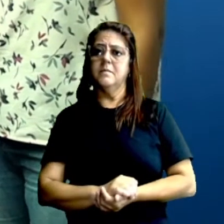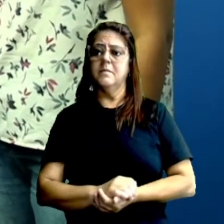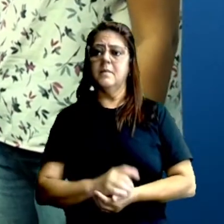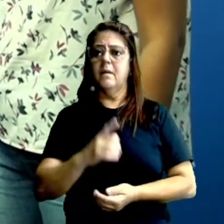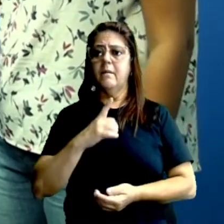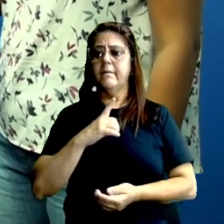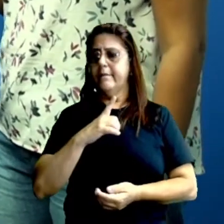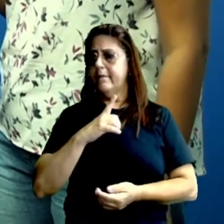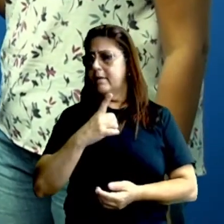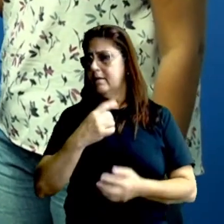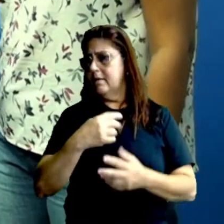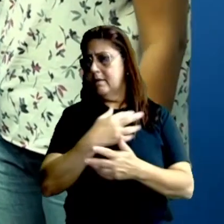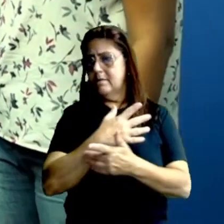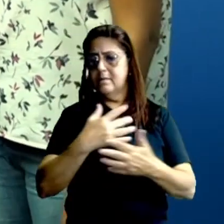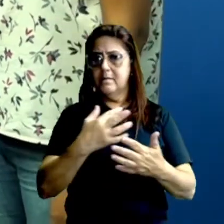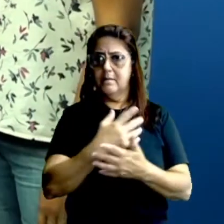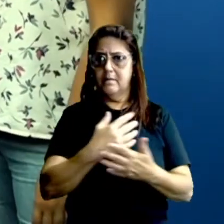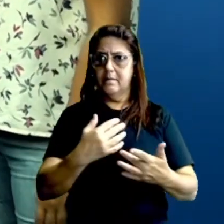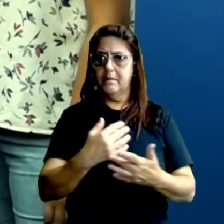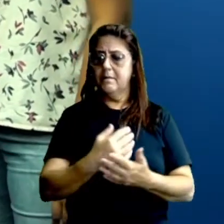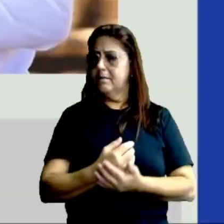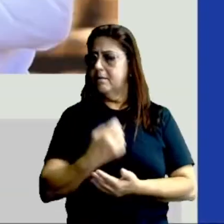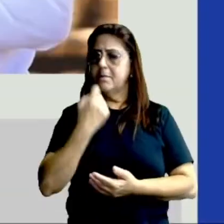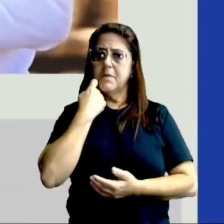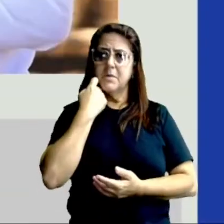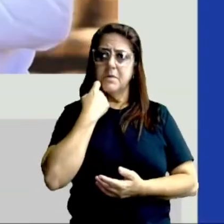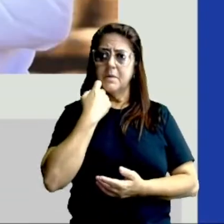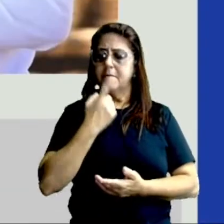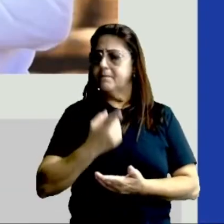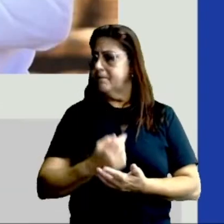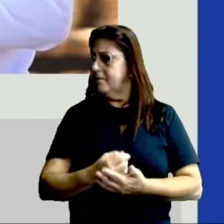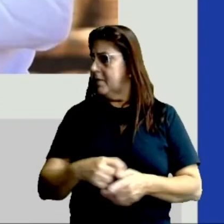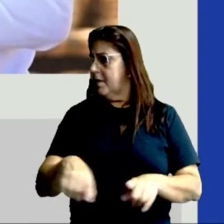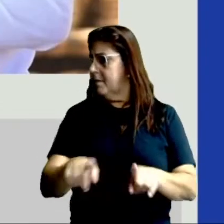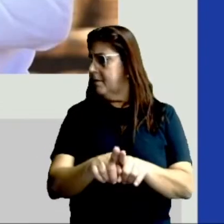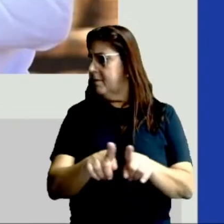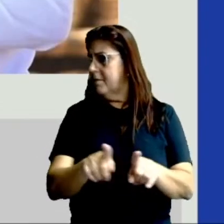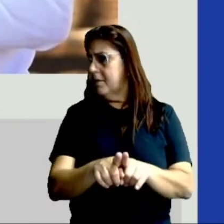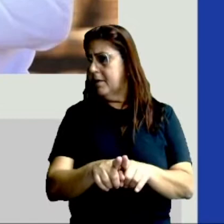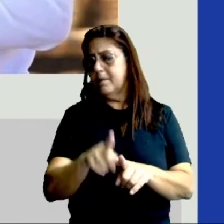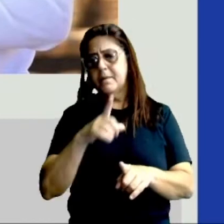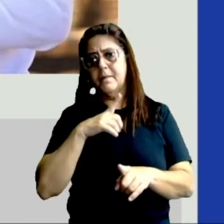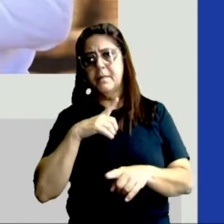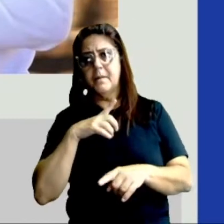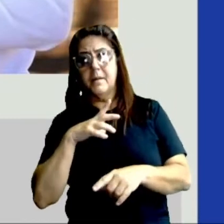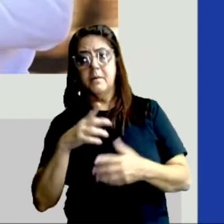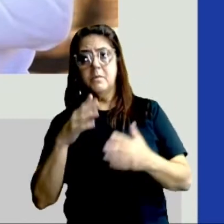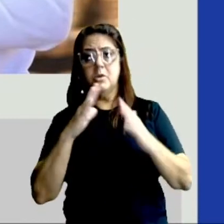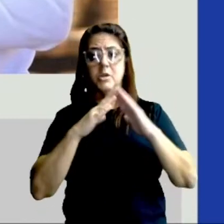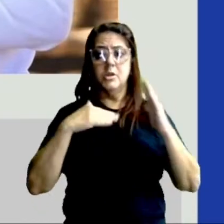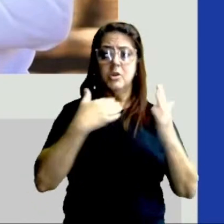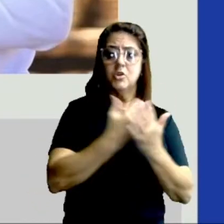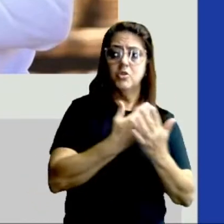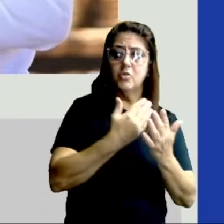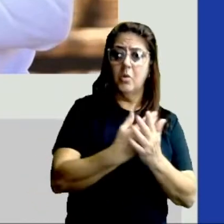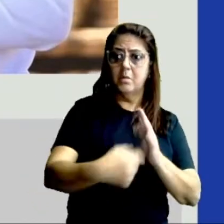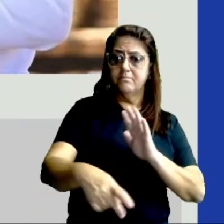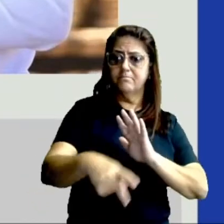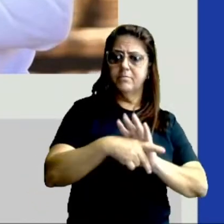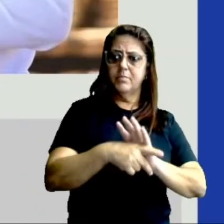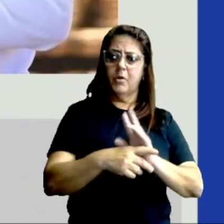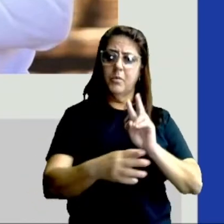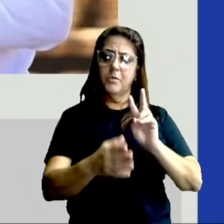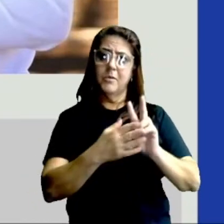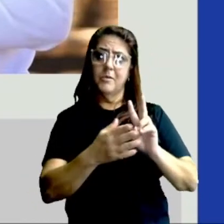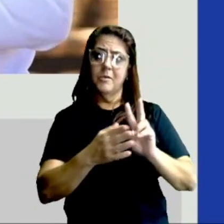tá e a gente tem as escolas indígenas há na imagem abaixo das escolas a gente tem